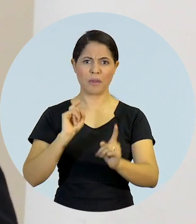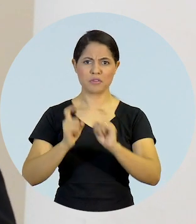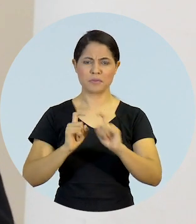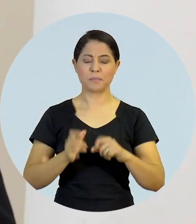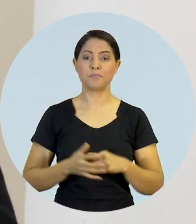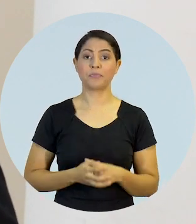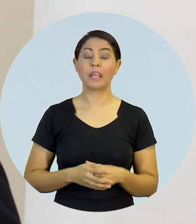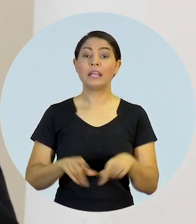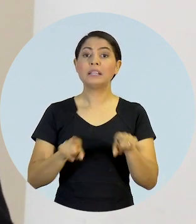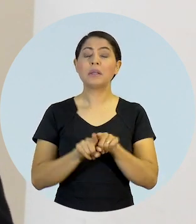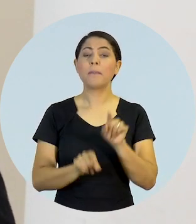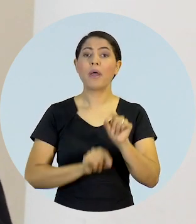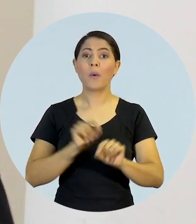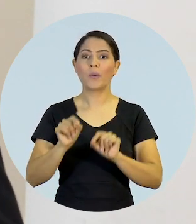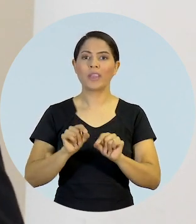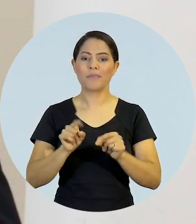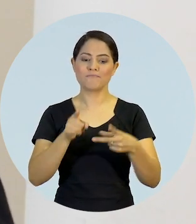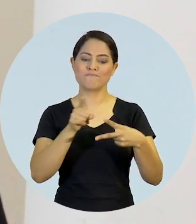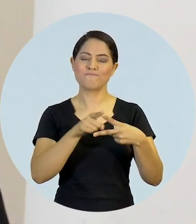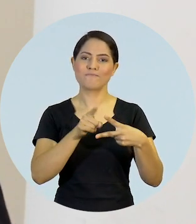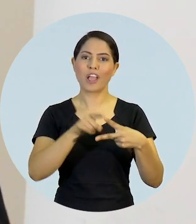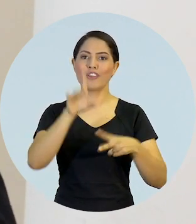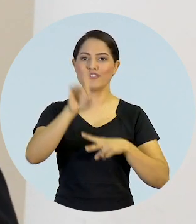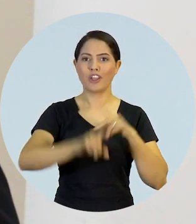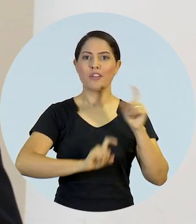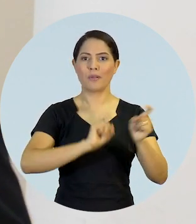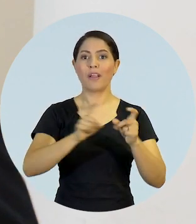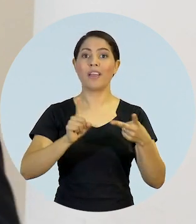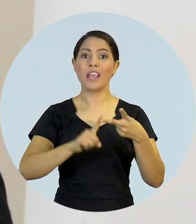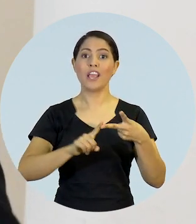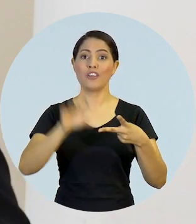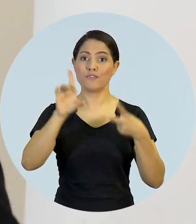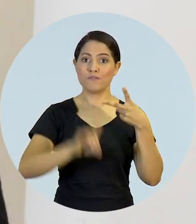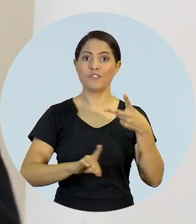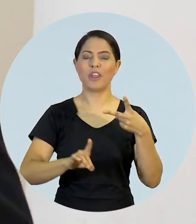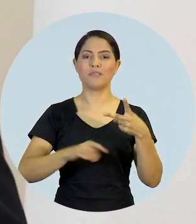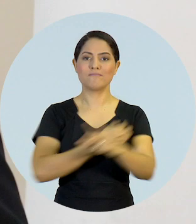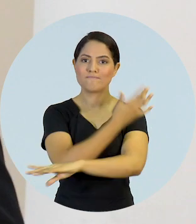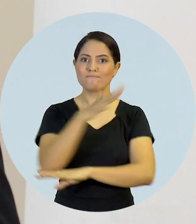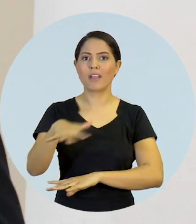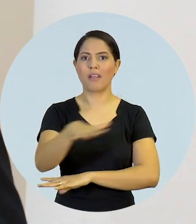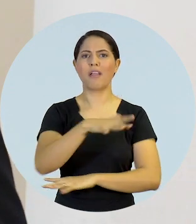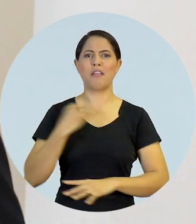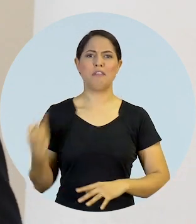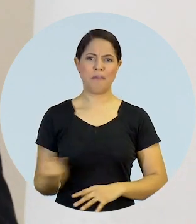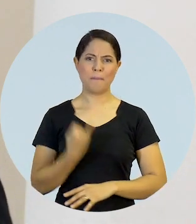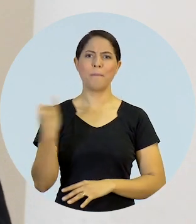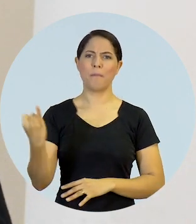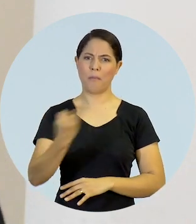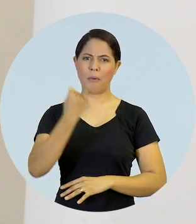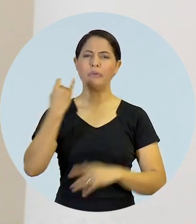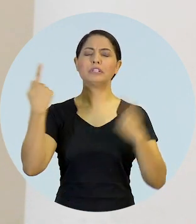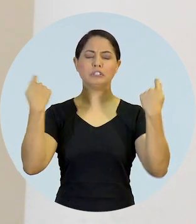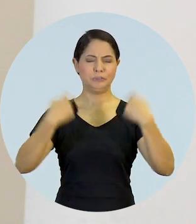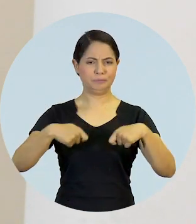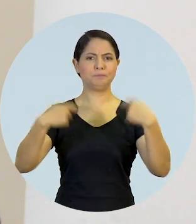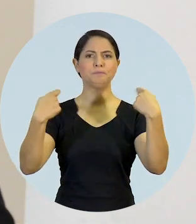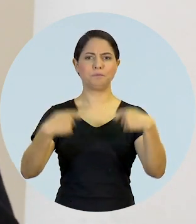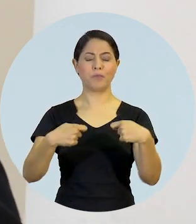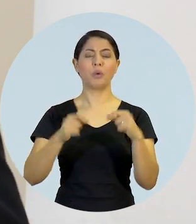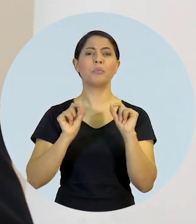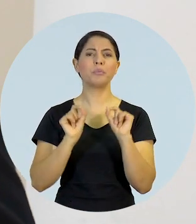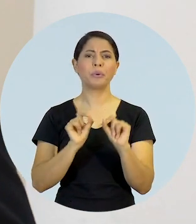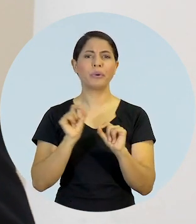Tratar de direito ambiental e de direito administrativo aqui em Alagoas, nesse momento, é extremamente relevante e